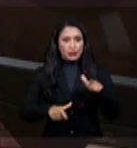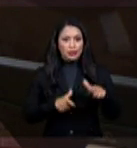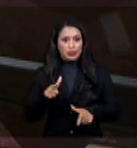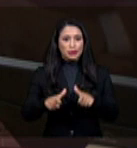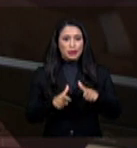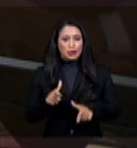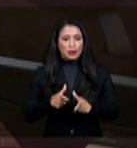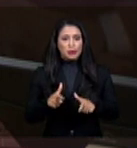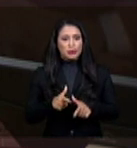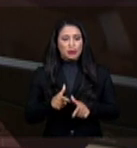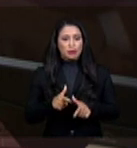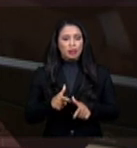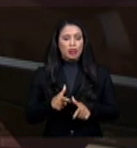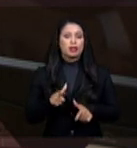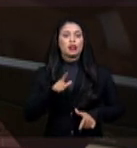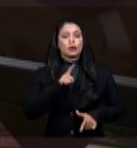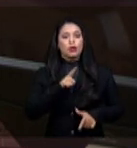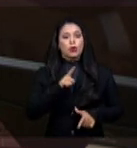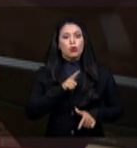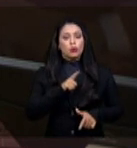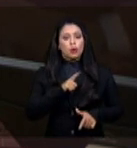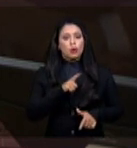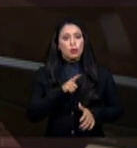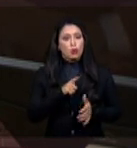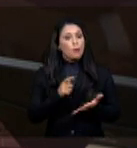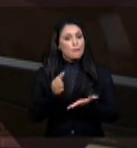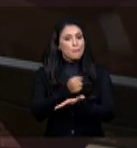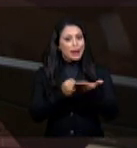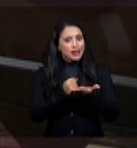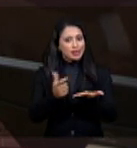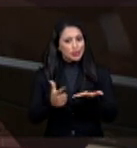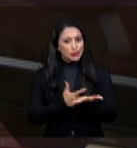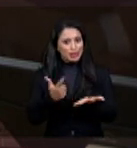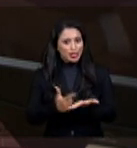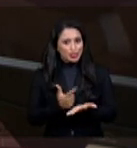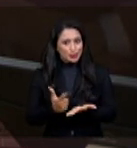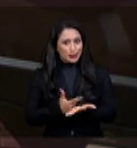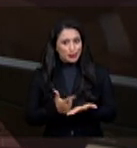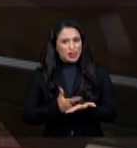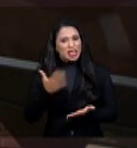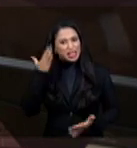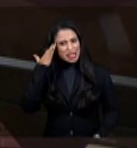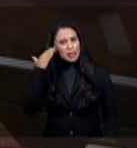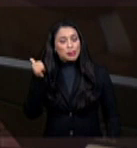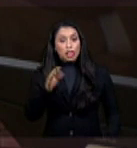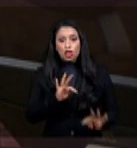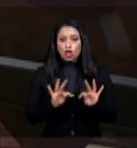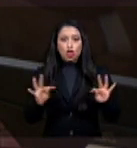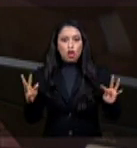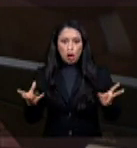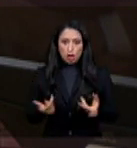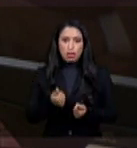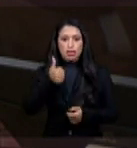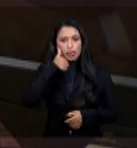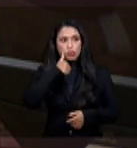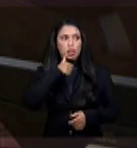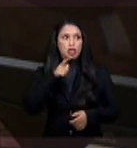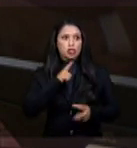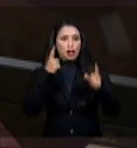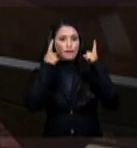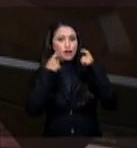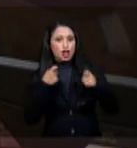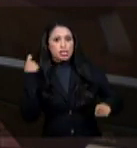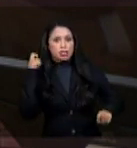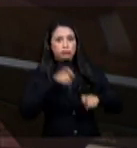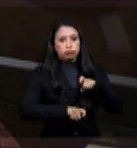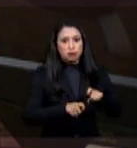no livro, e que ela sabia já que todas as meninas que estavam ali, 100%, todas, tinham alguma história de violência sexual